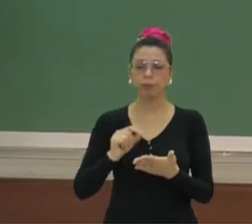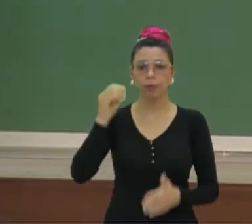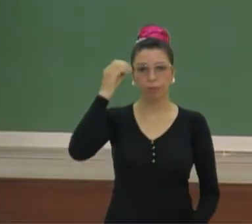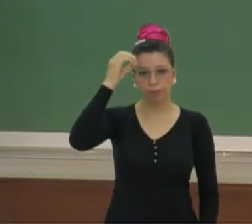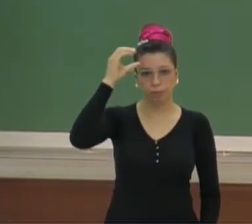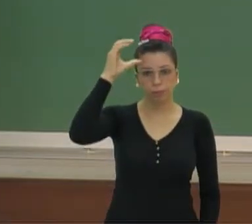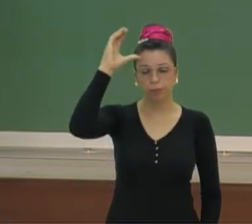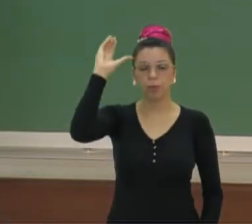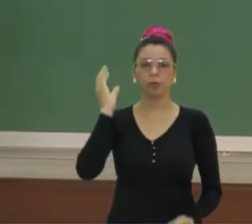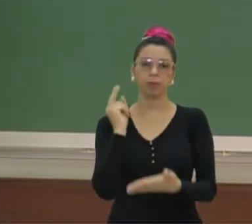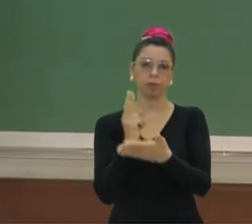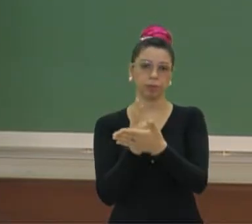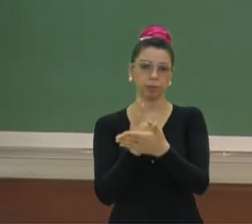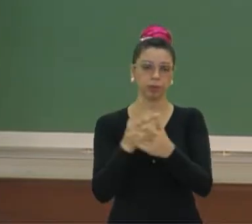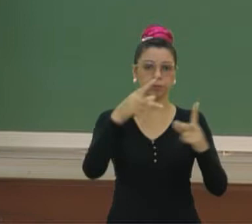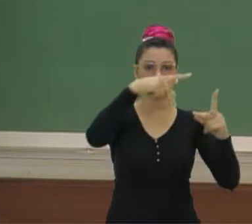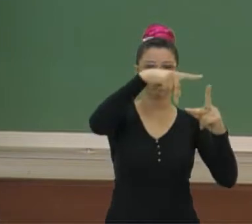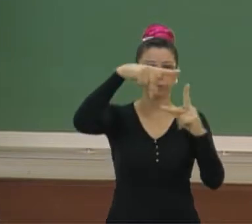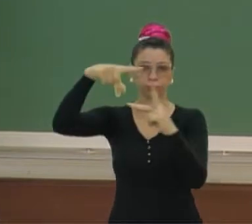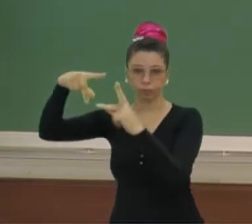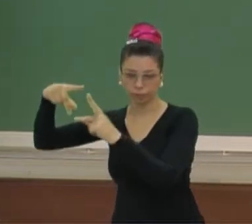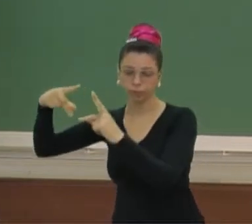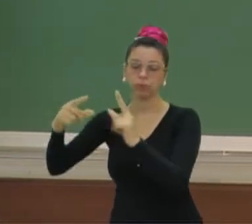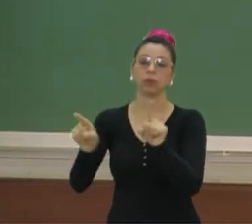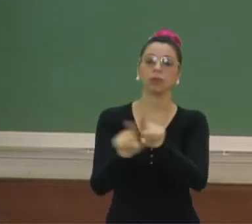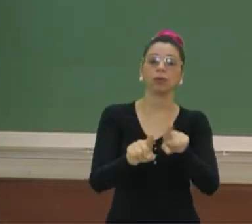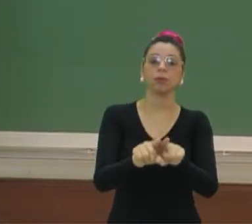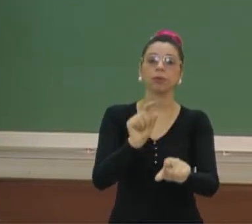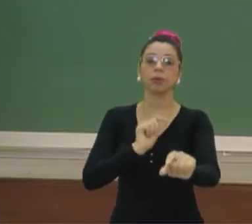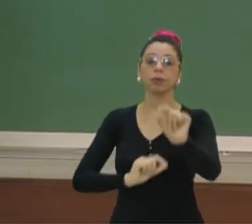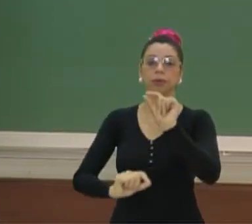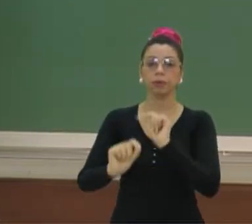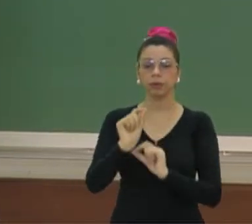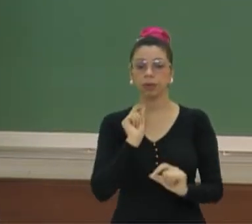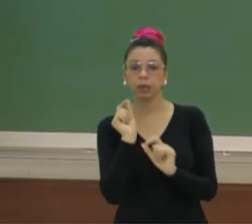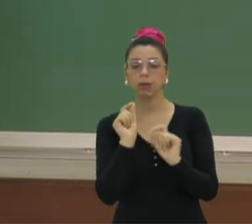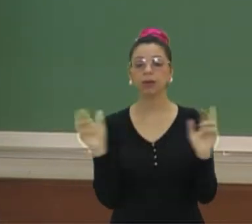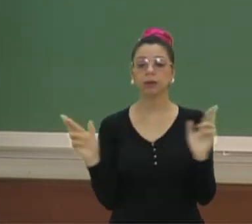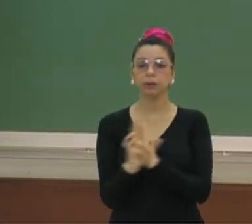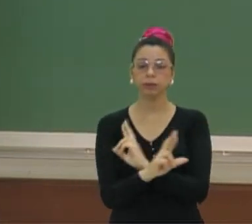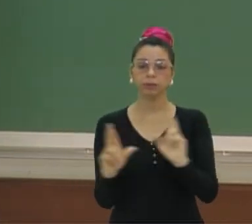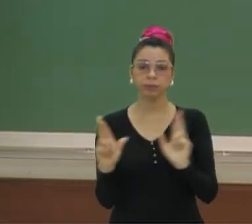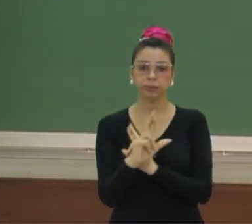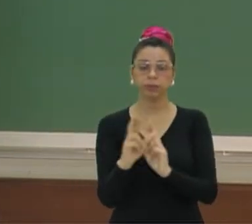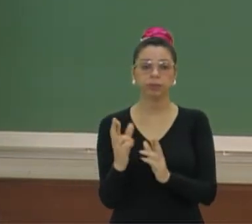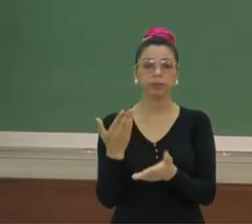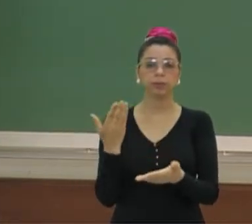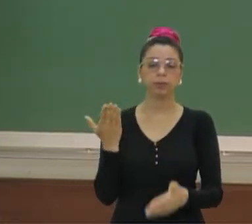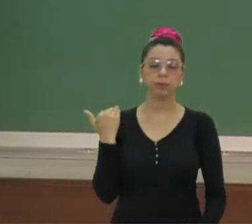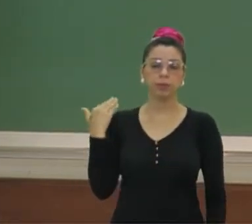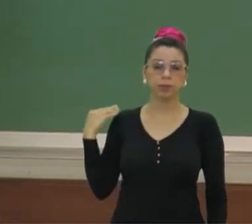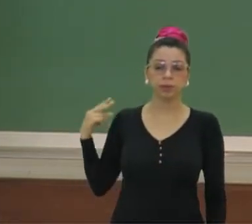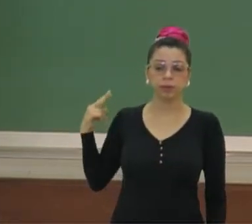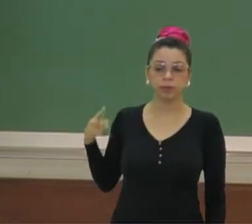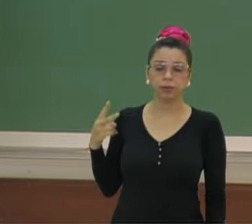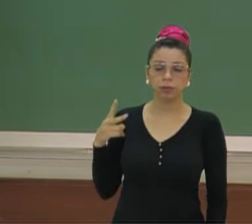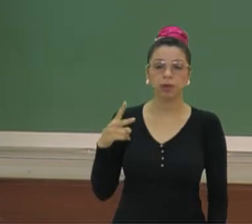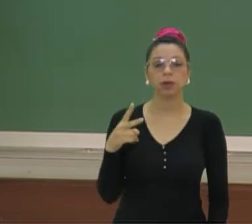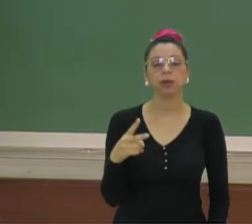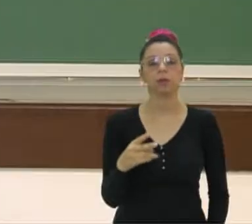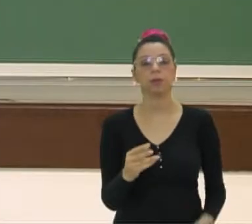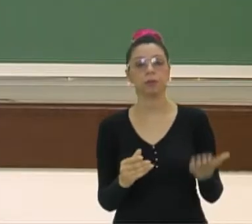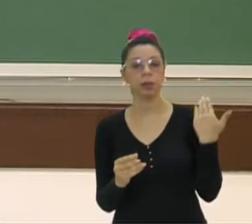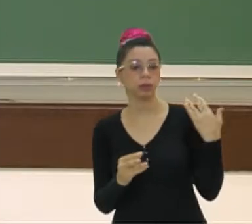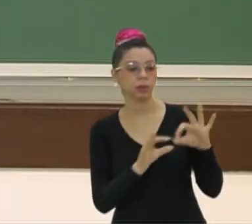repertório através das tirinhas ou das comic strips e vamos falar da relação passado contínuo com o passado